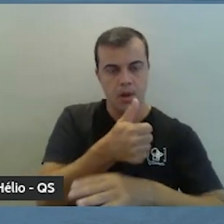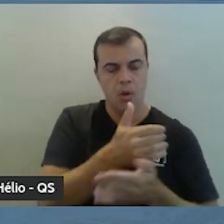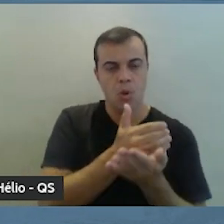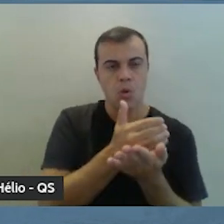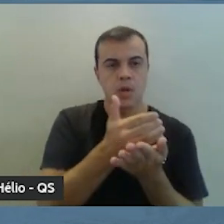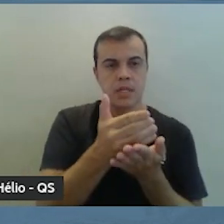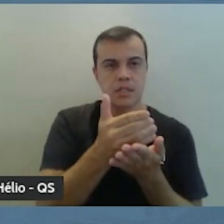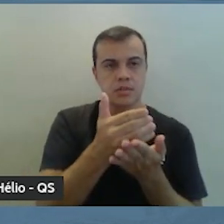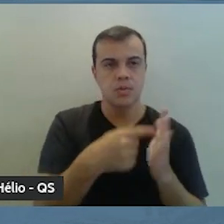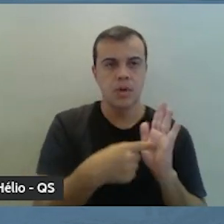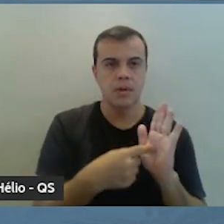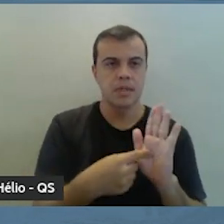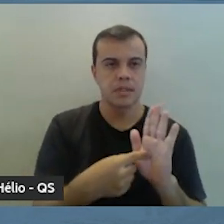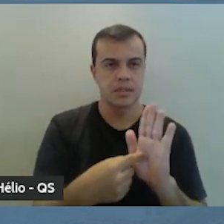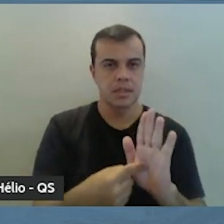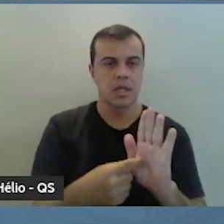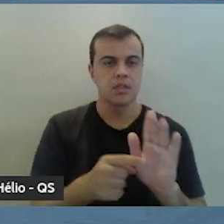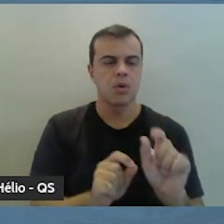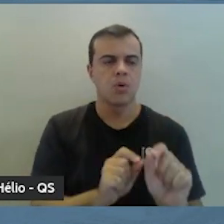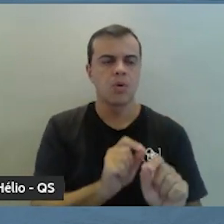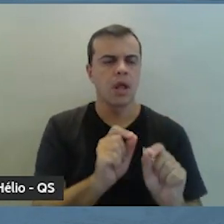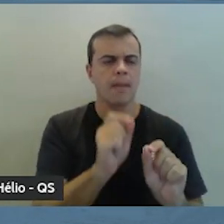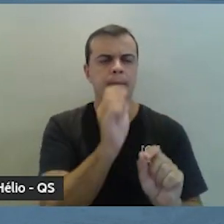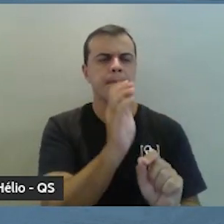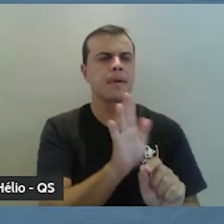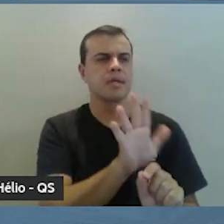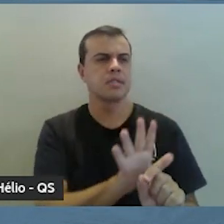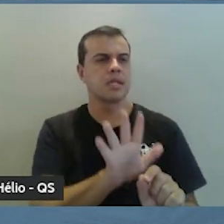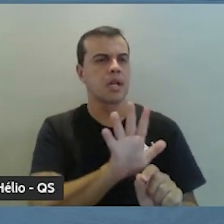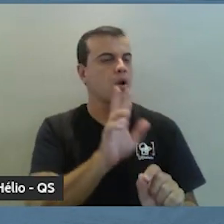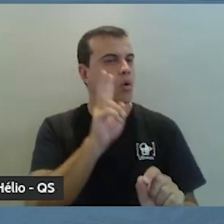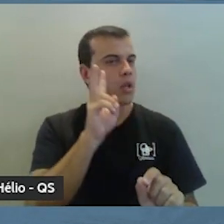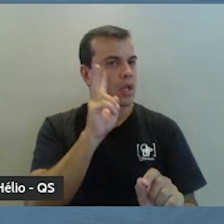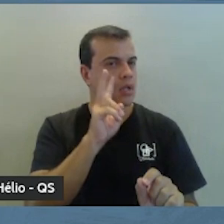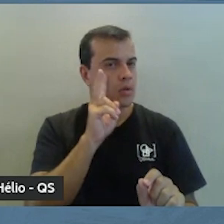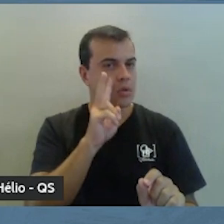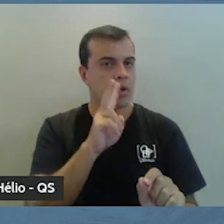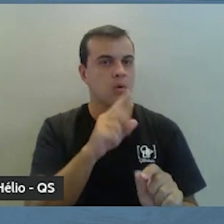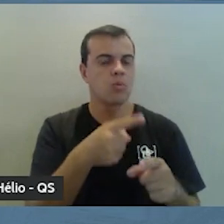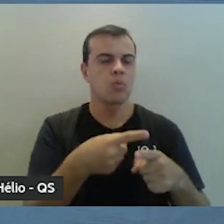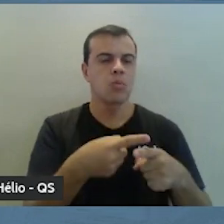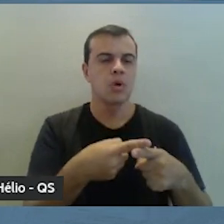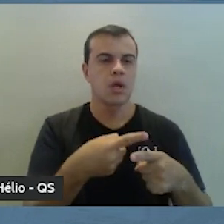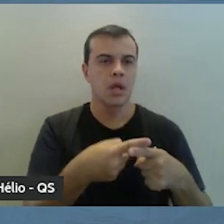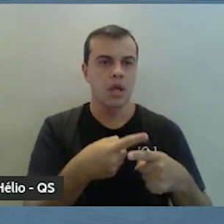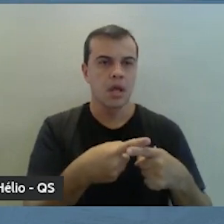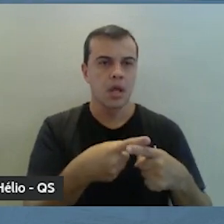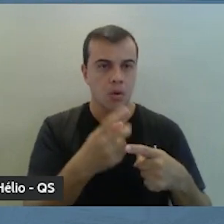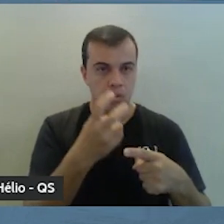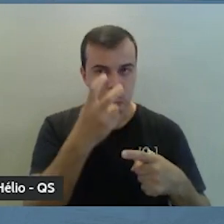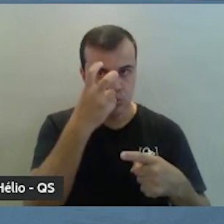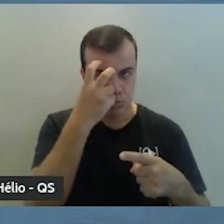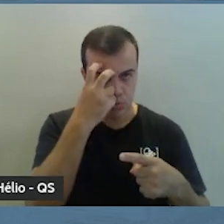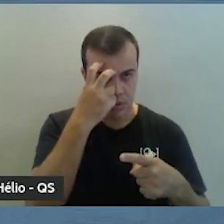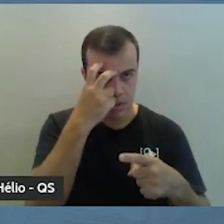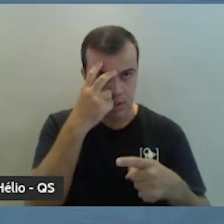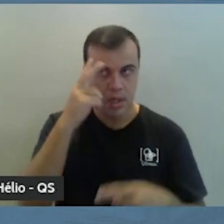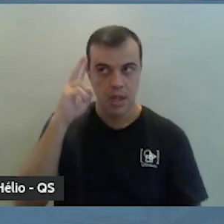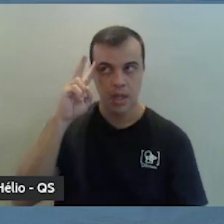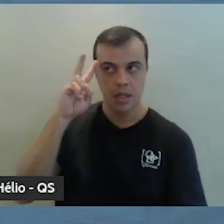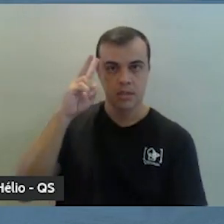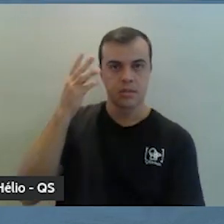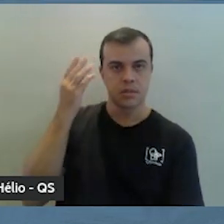da representação do que é brasileiro, do que é tradicional, porque cultura popular e